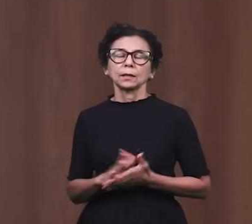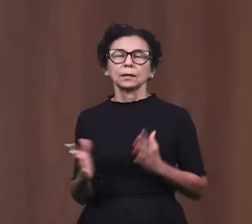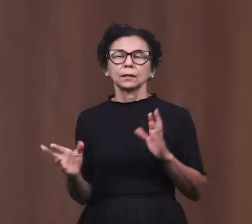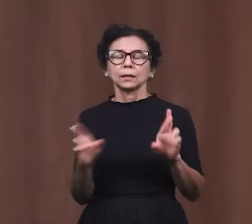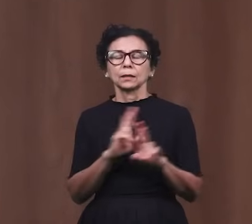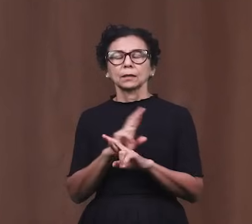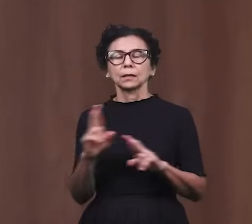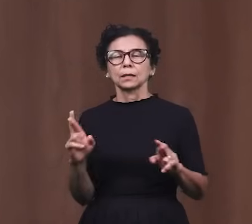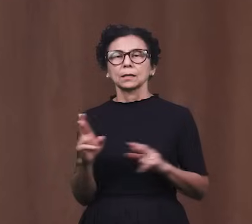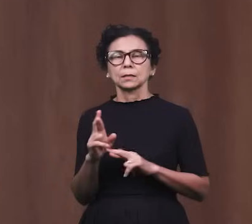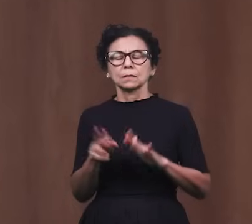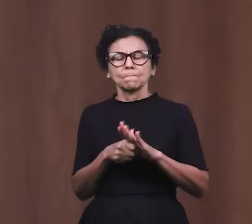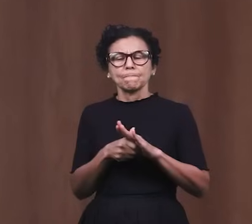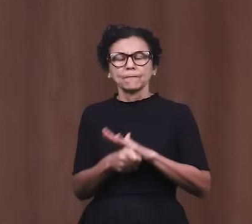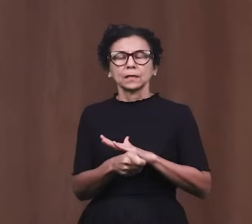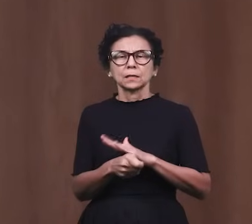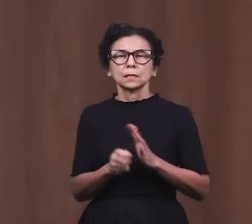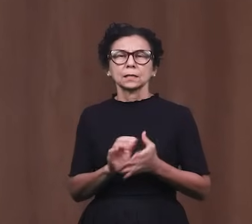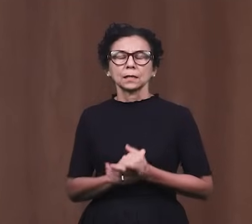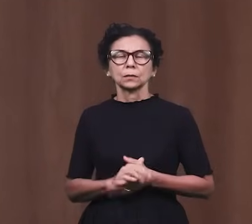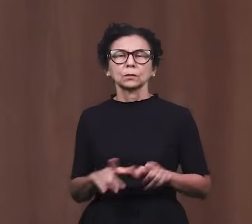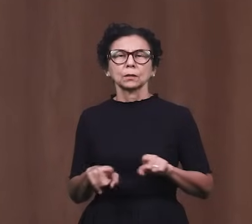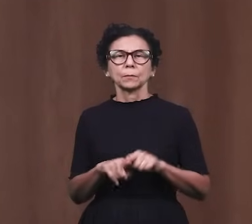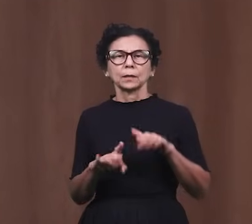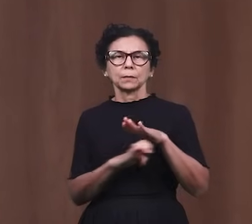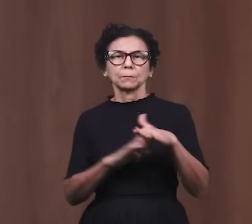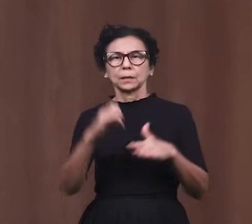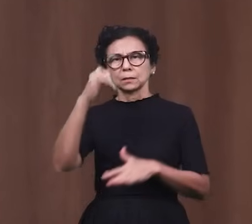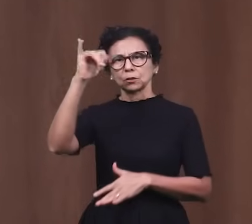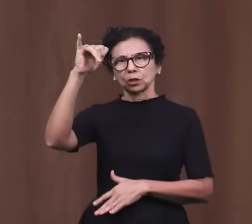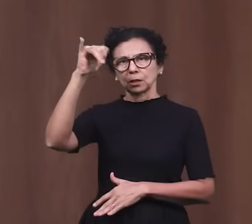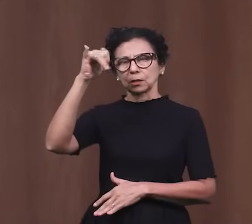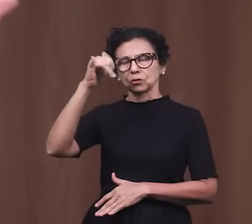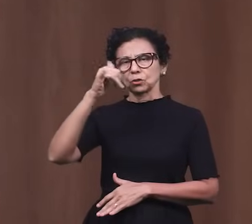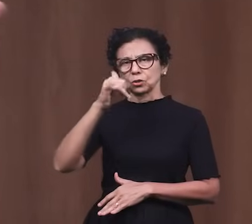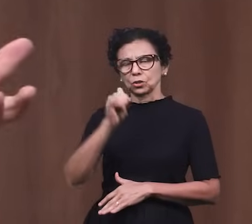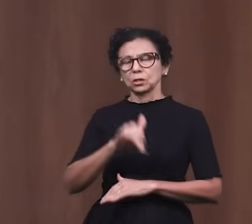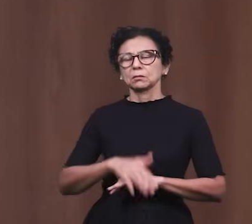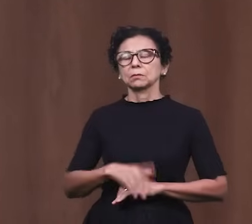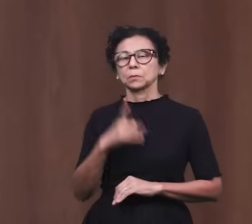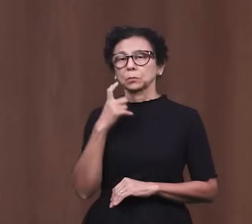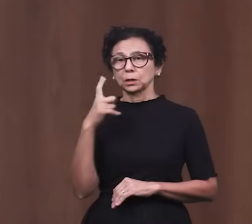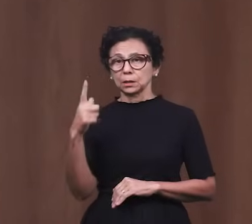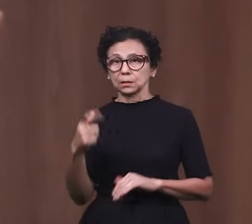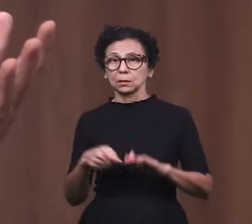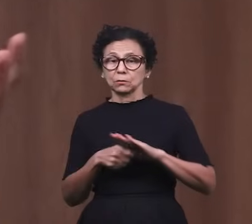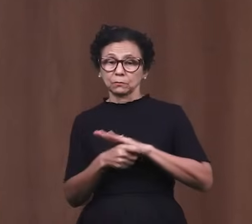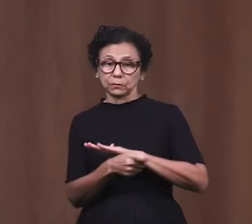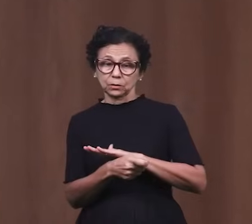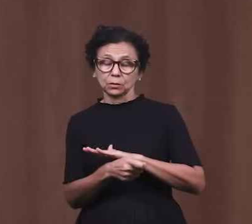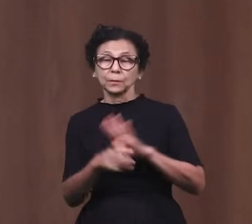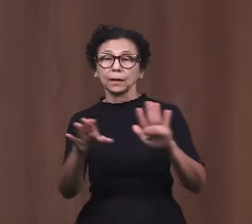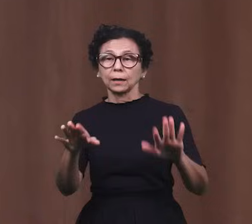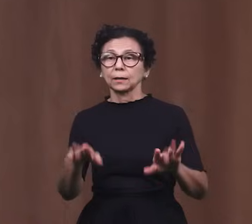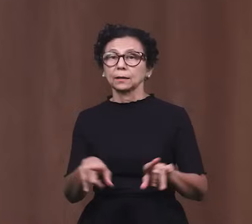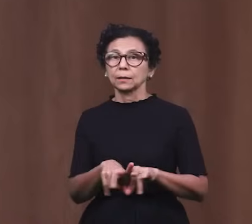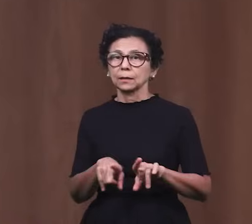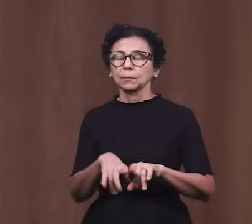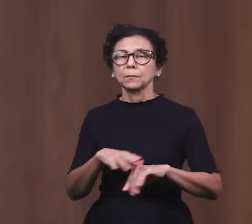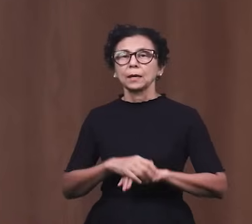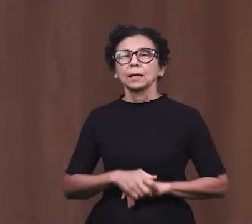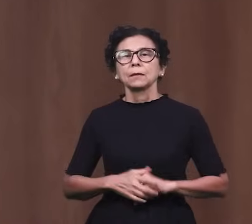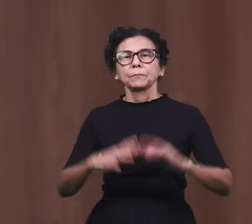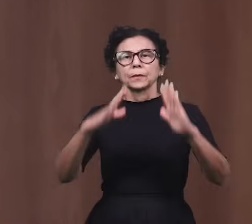se nós olharmos os resultados do mercado financeiro. O próprio setor de energia elétrica no Brasil sempre foi também um setor muito